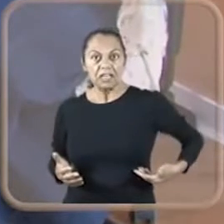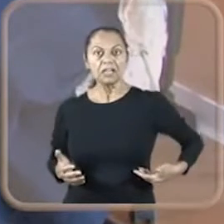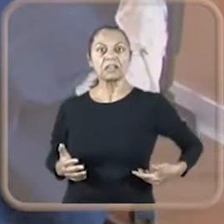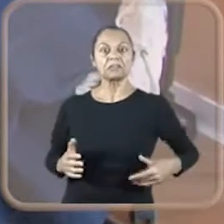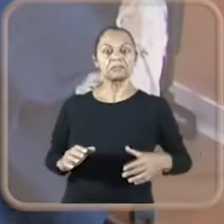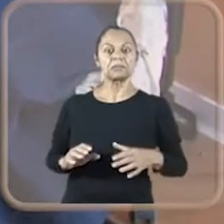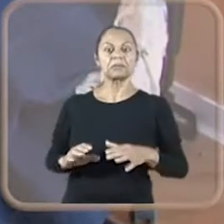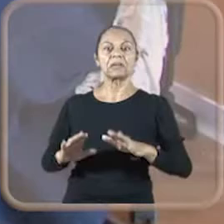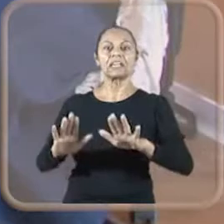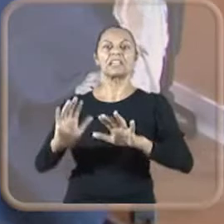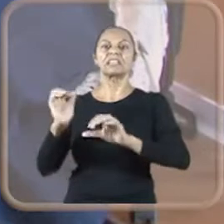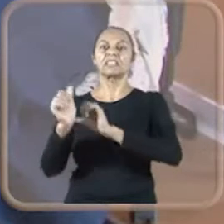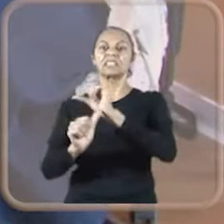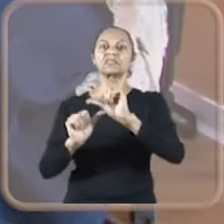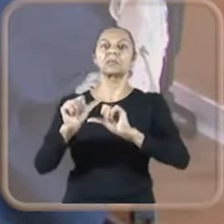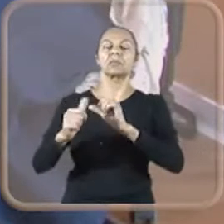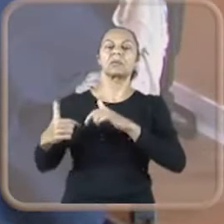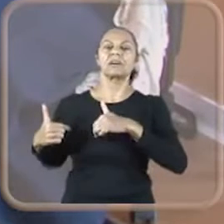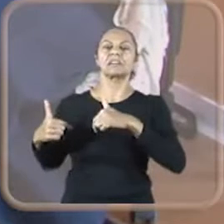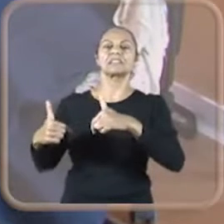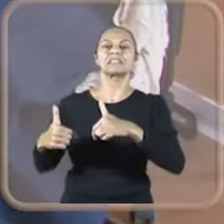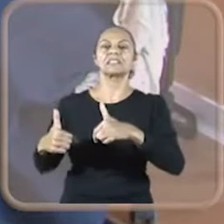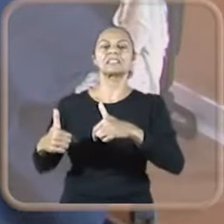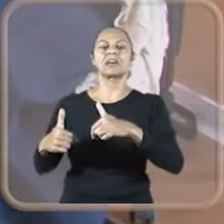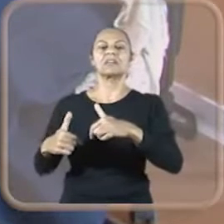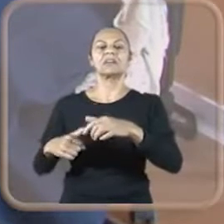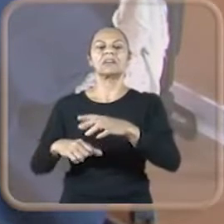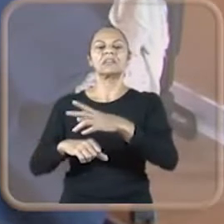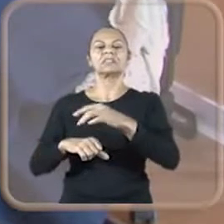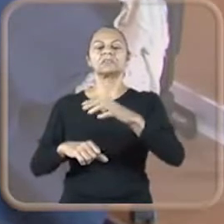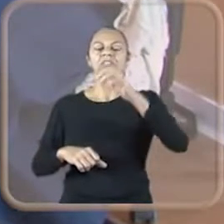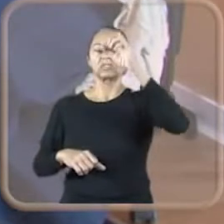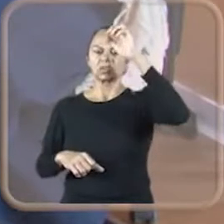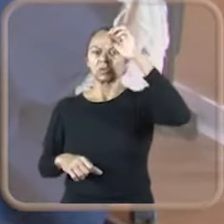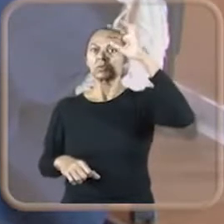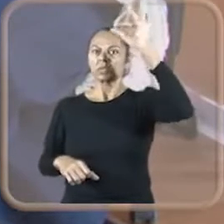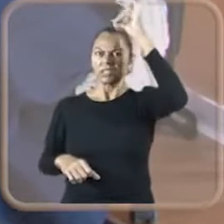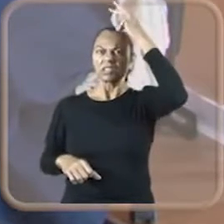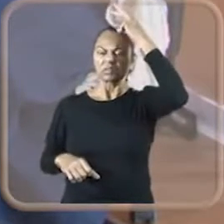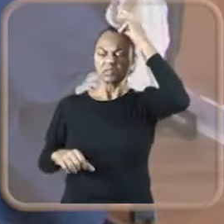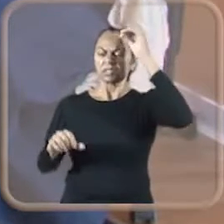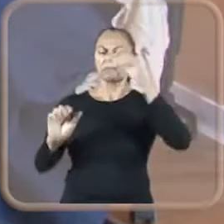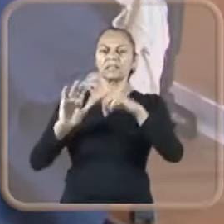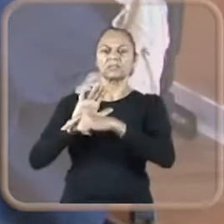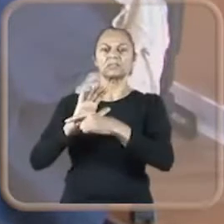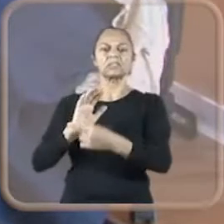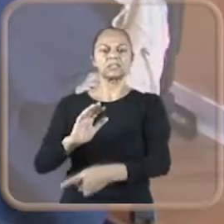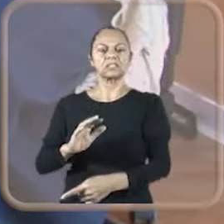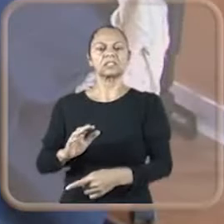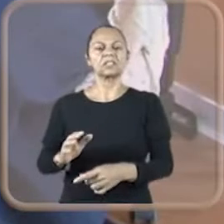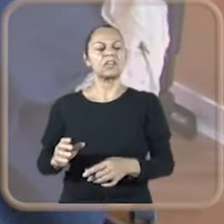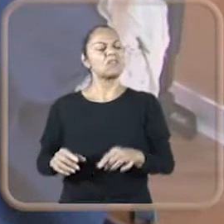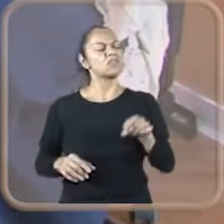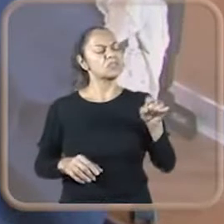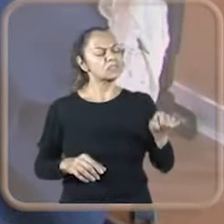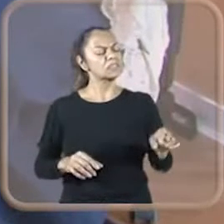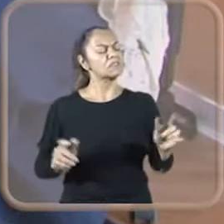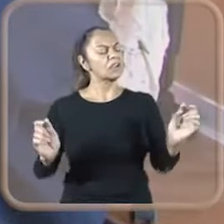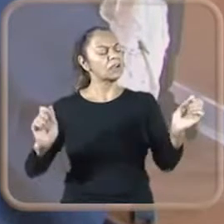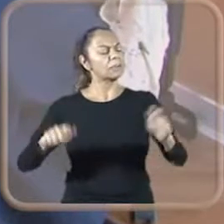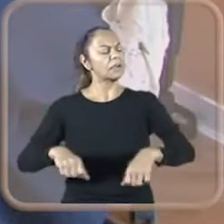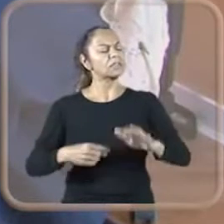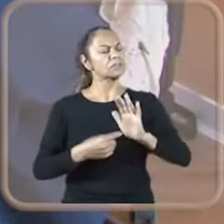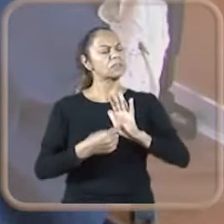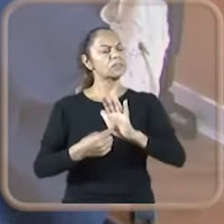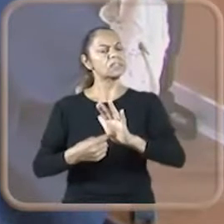uma ação de governo, ele transformou numa ação de Estado. Então, eu gostaria de parabenizar, porque no momento que você institucionou, você